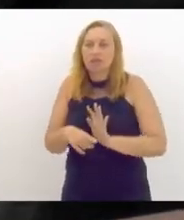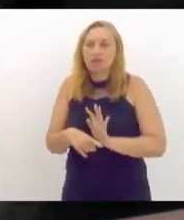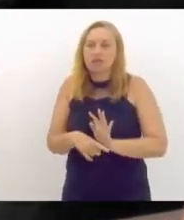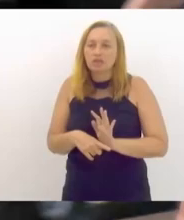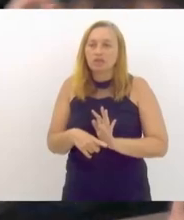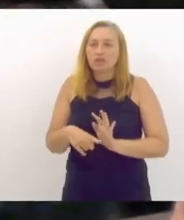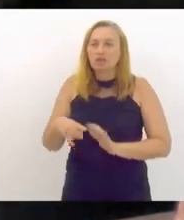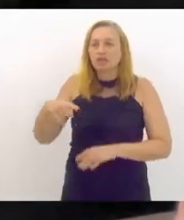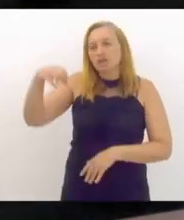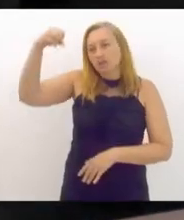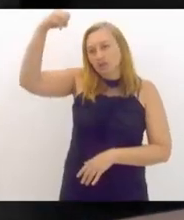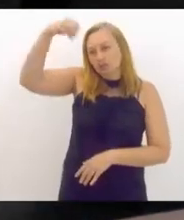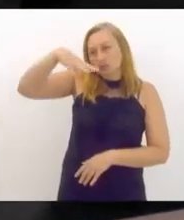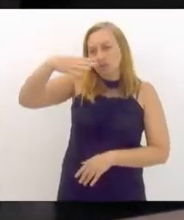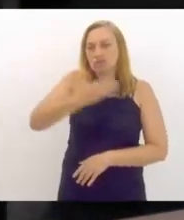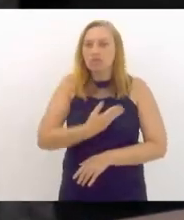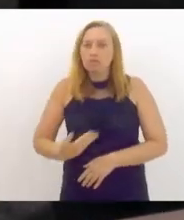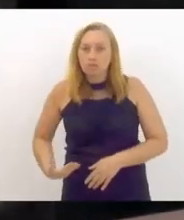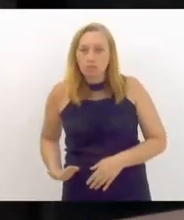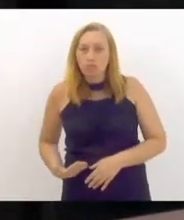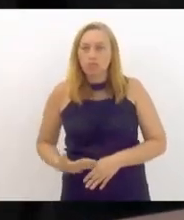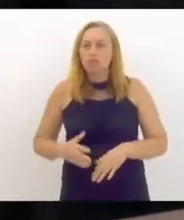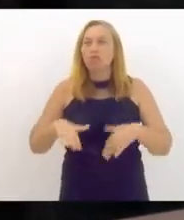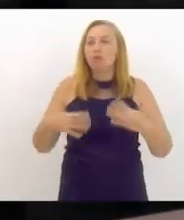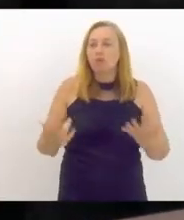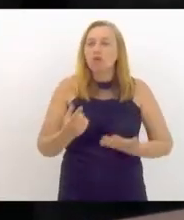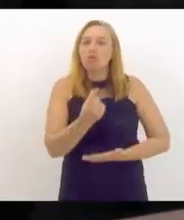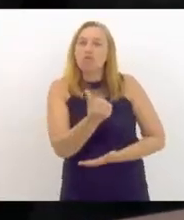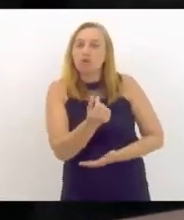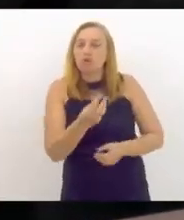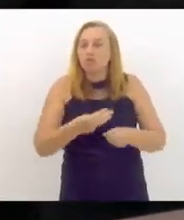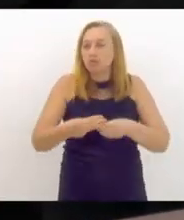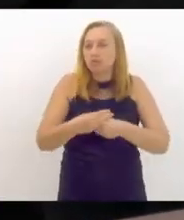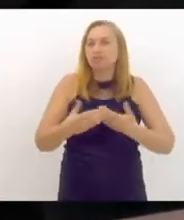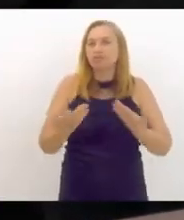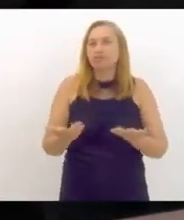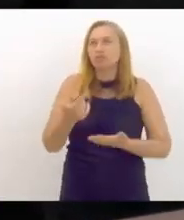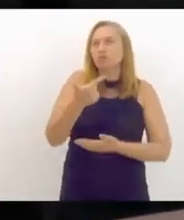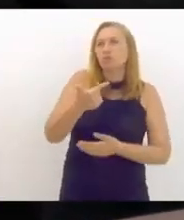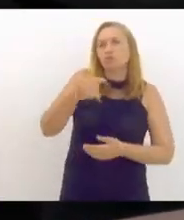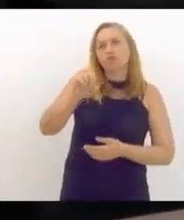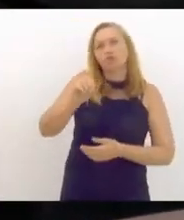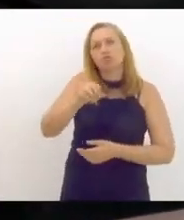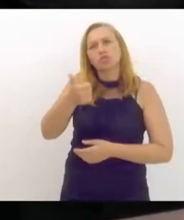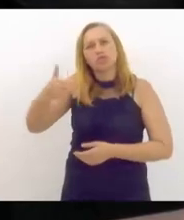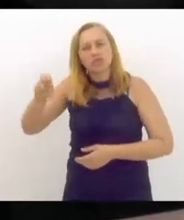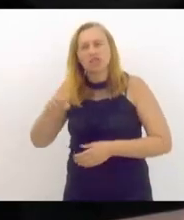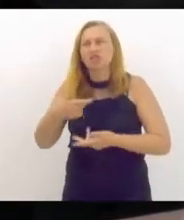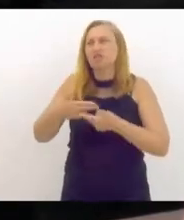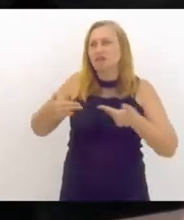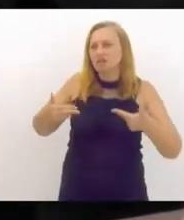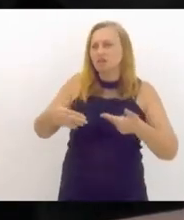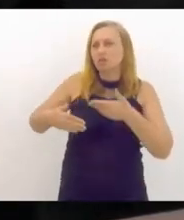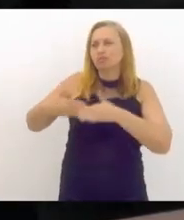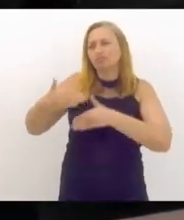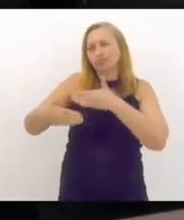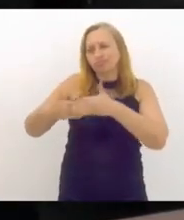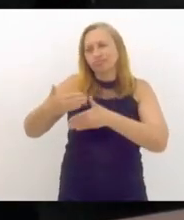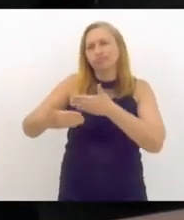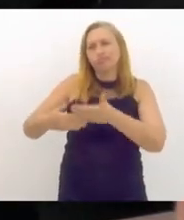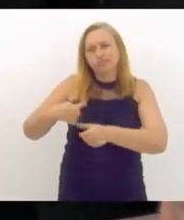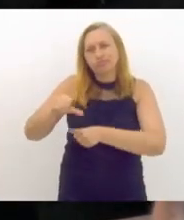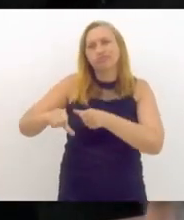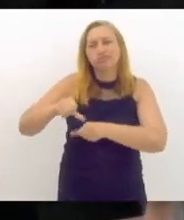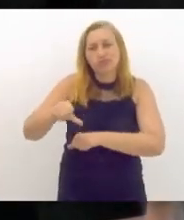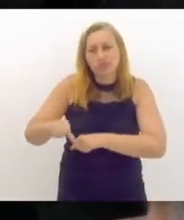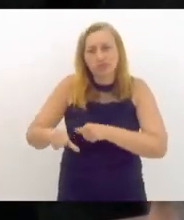energia, para a iluminação pública para os municípios. Isso em 2015. muita coisa foi